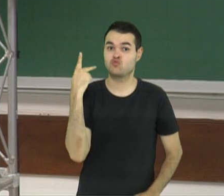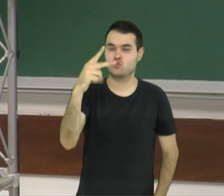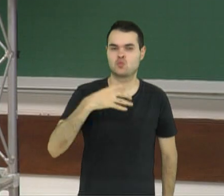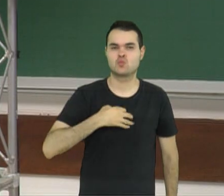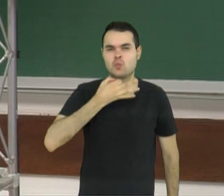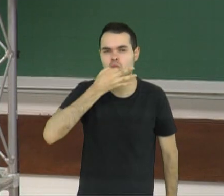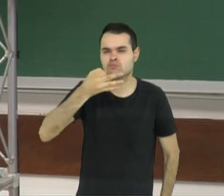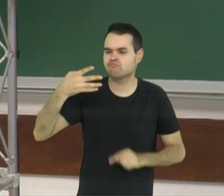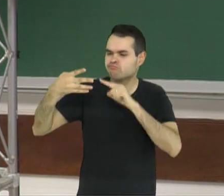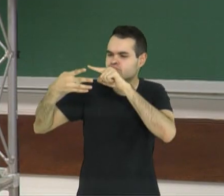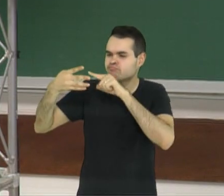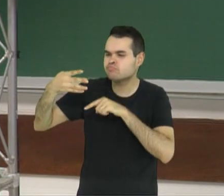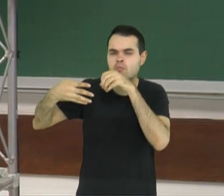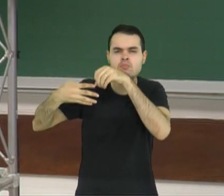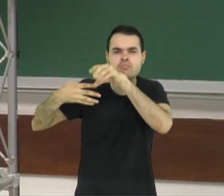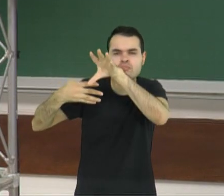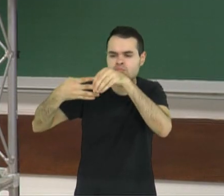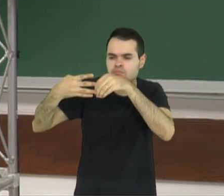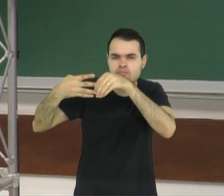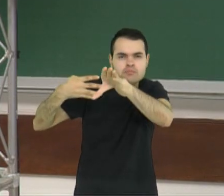nós temos algumas